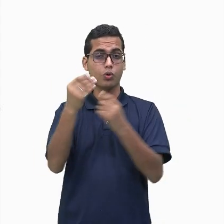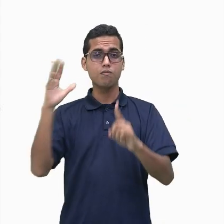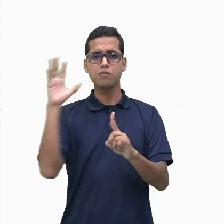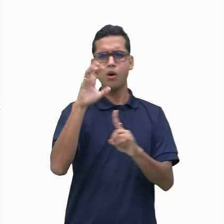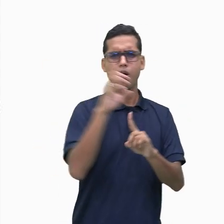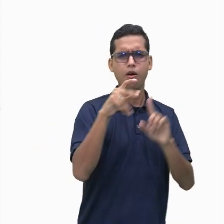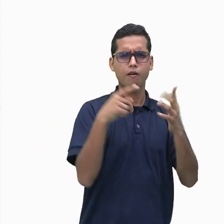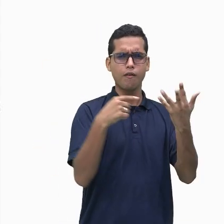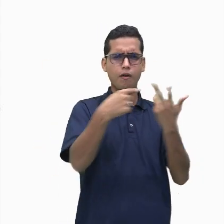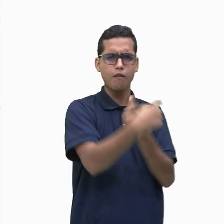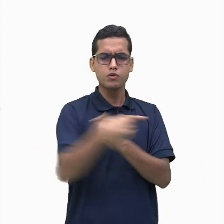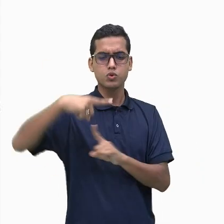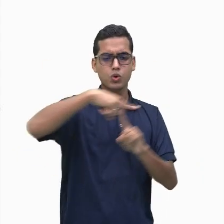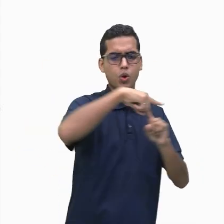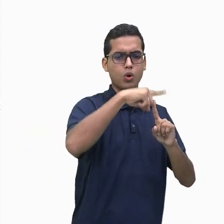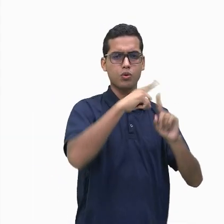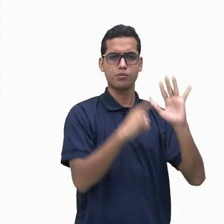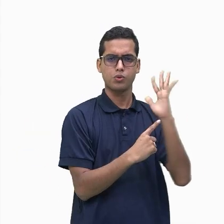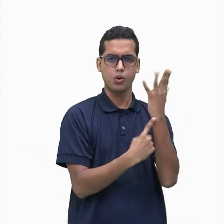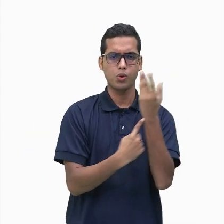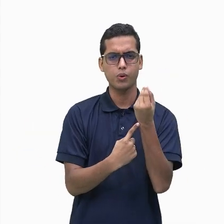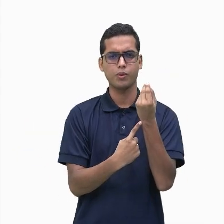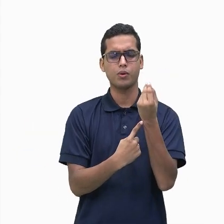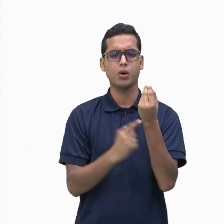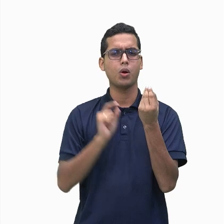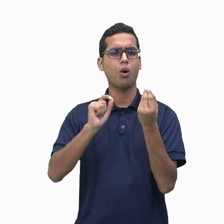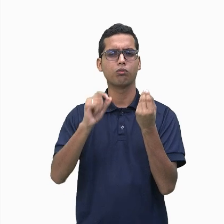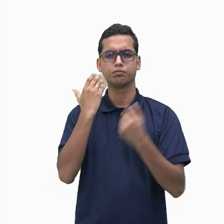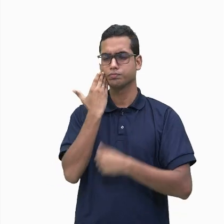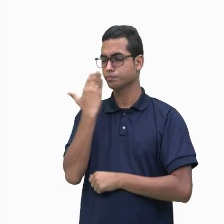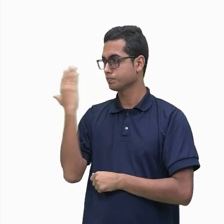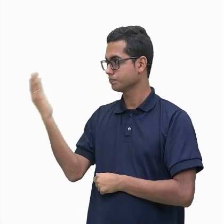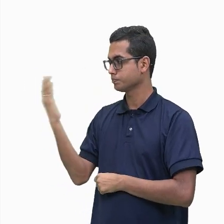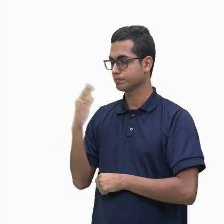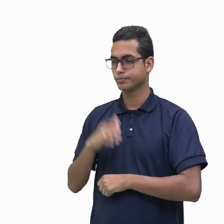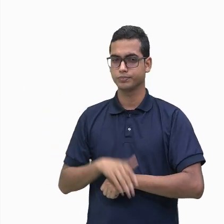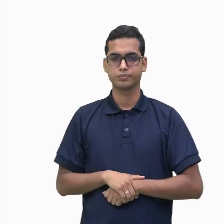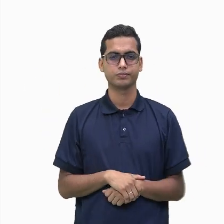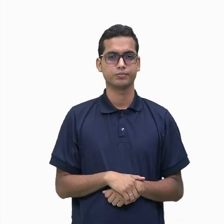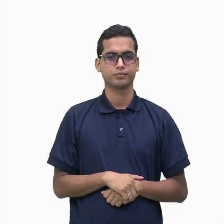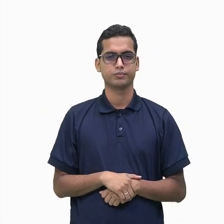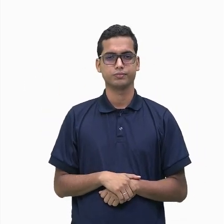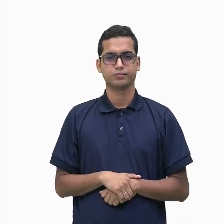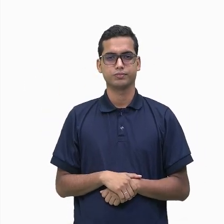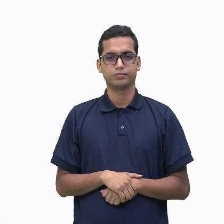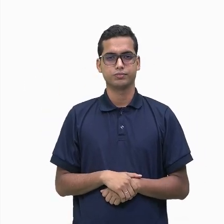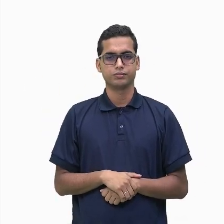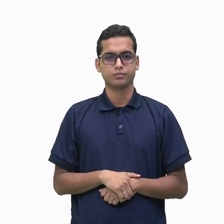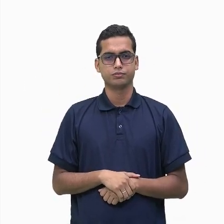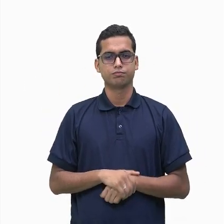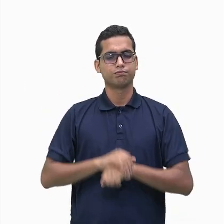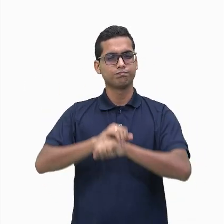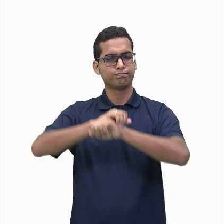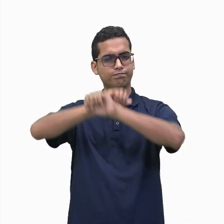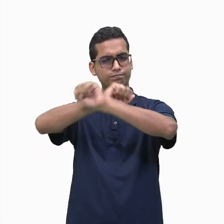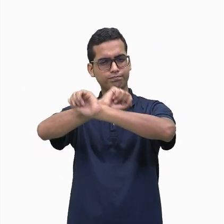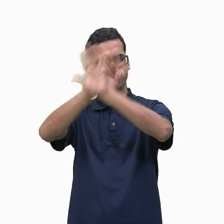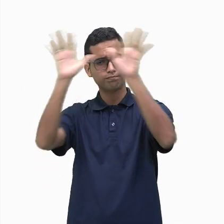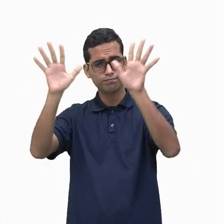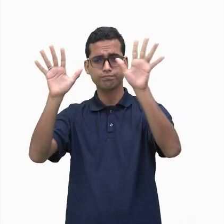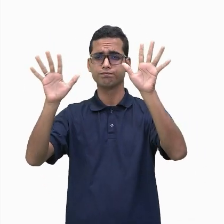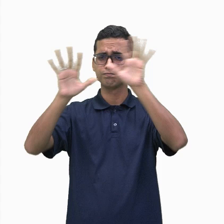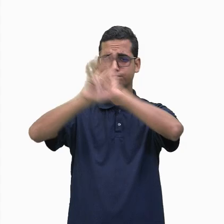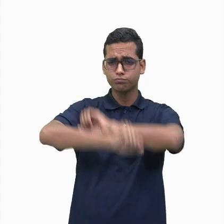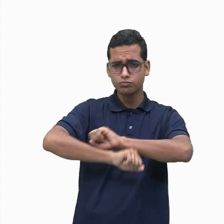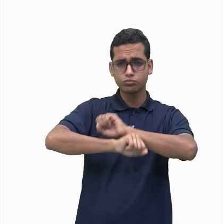arte. Mas o que será o chiaroscuro? O chiaroscuro, ou claro-escuro, é uma